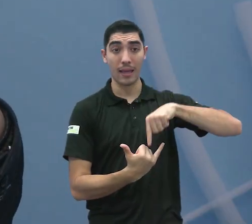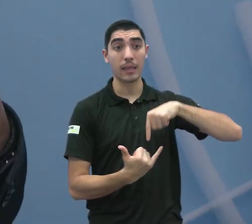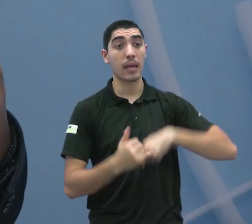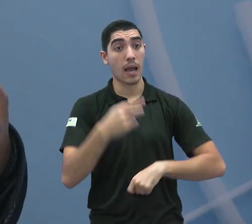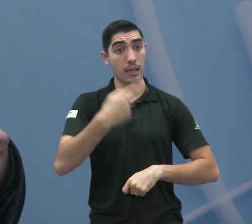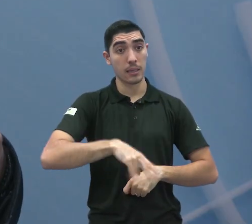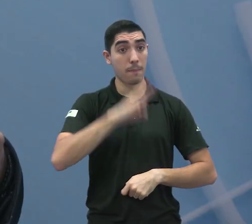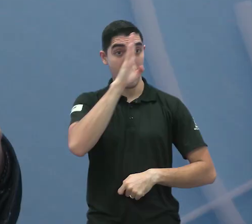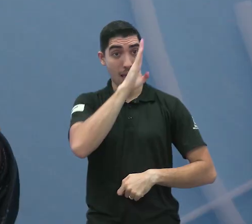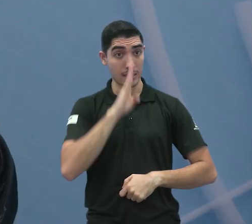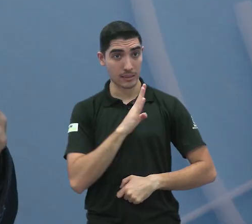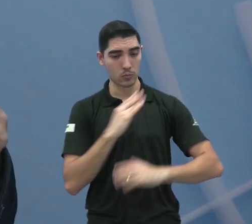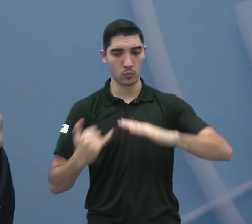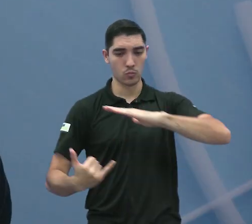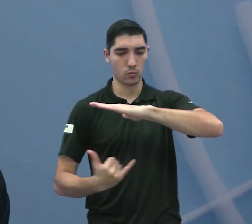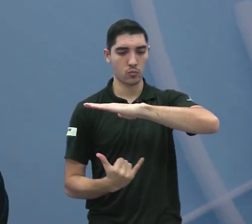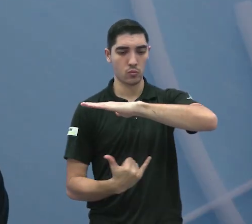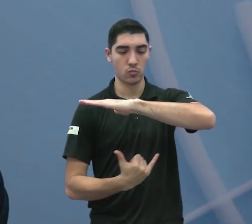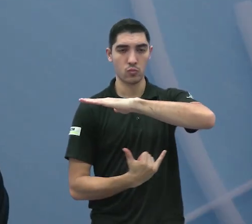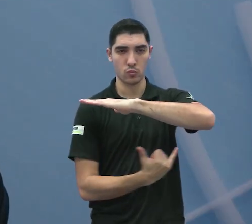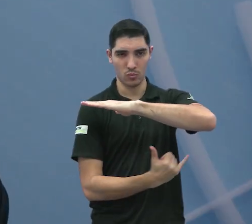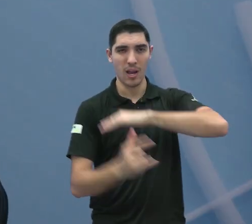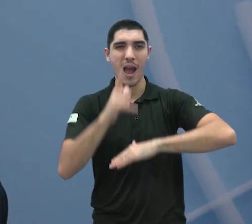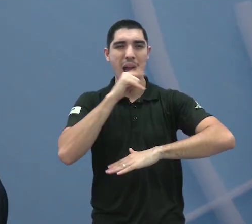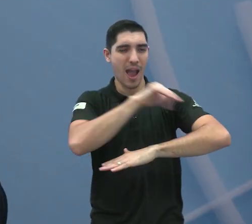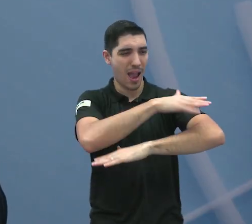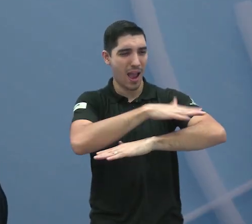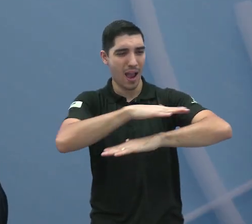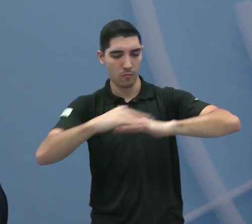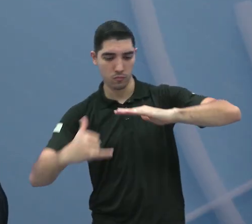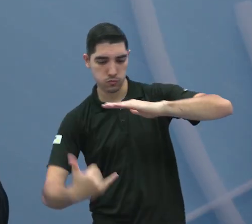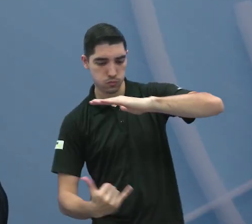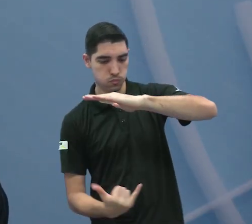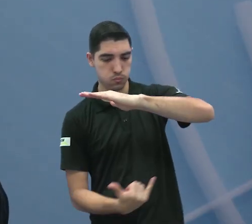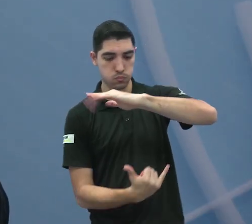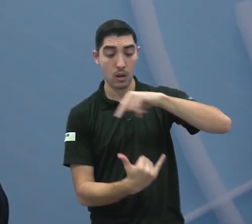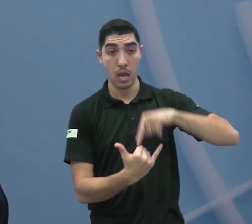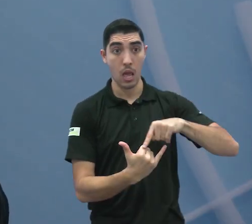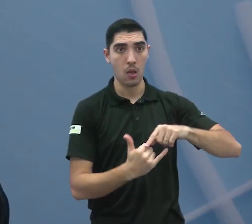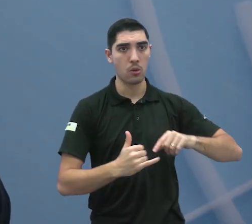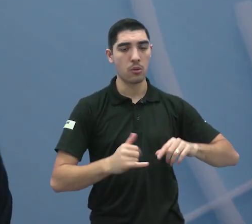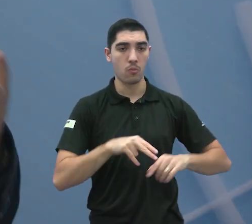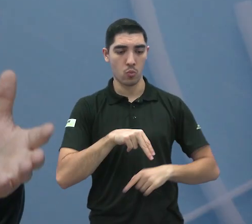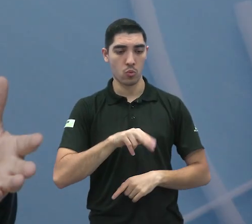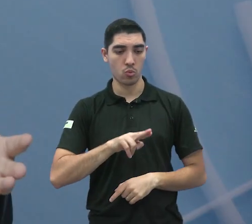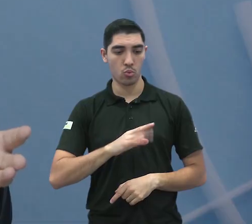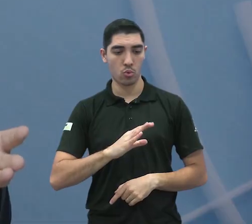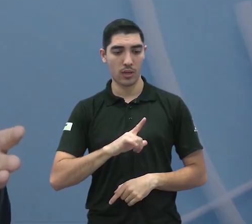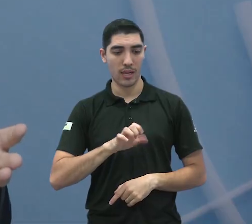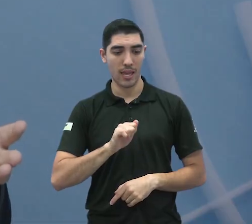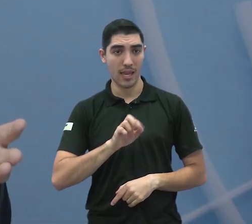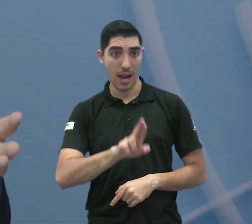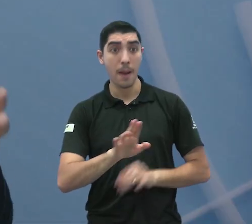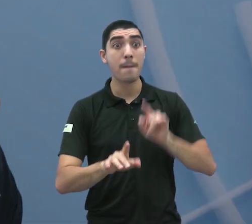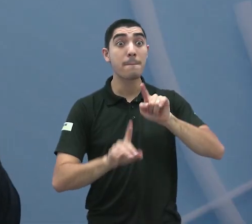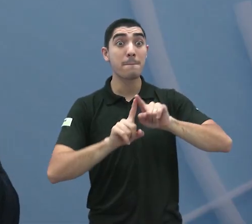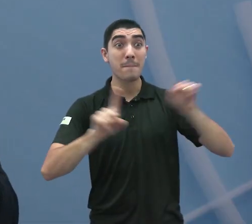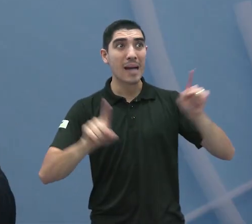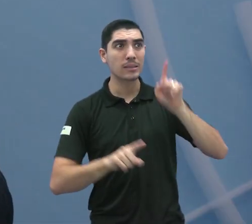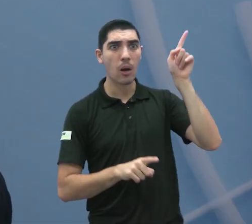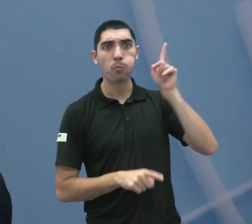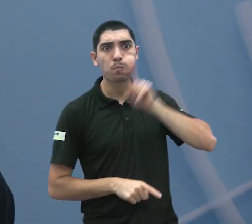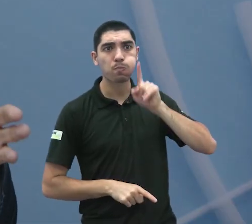né, tecnologia brasileira, e que é visto com uma certa preocupação pelos Estados Unidos,